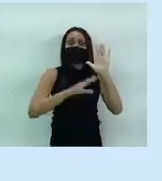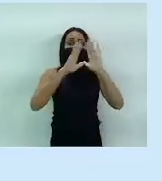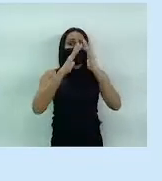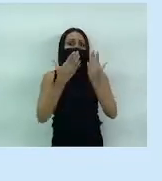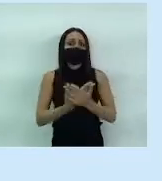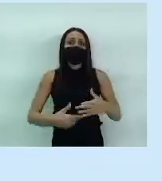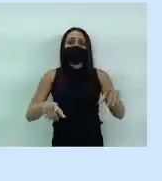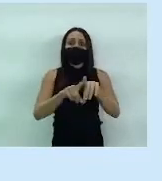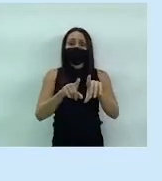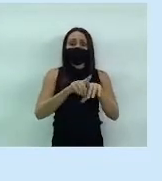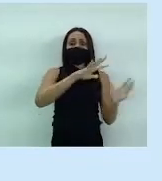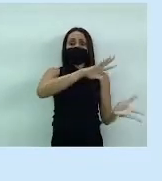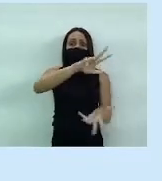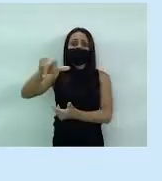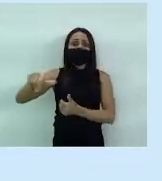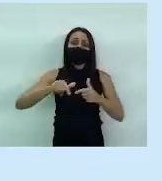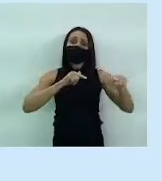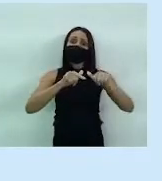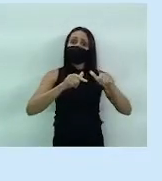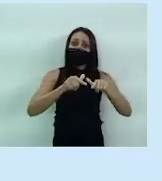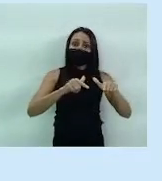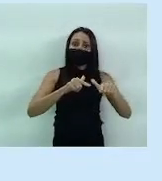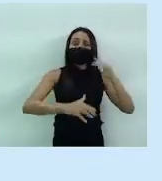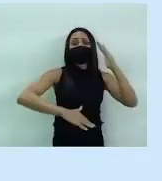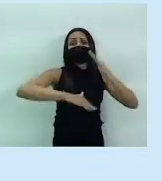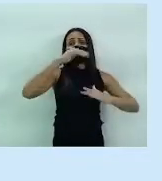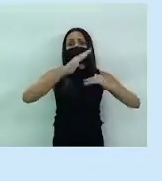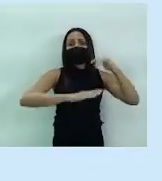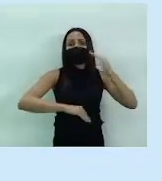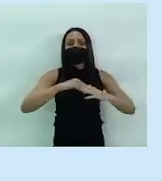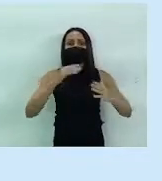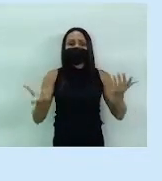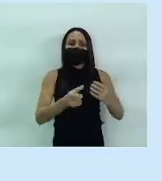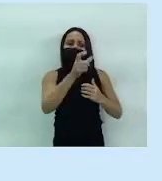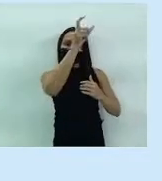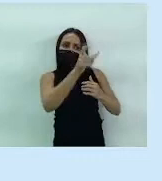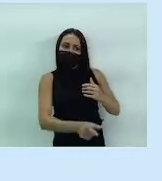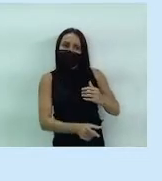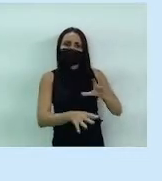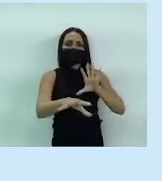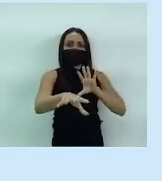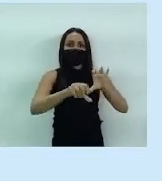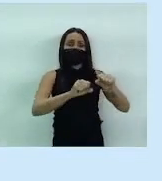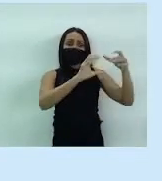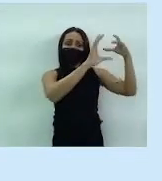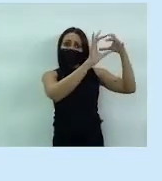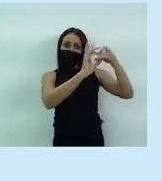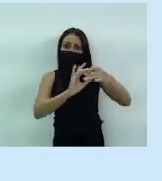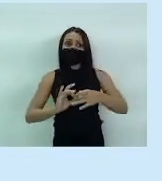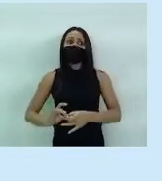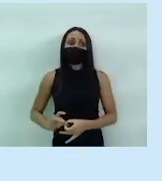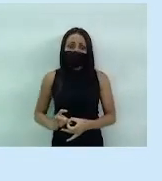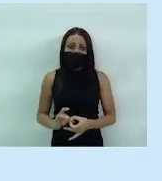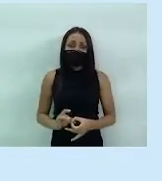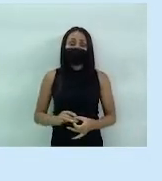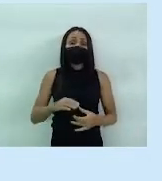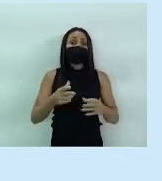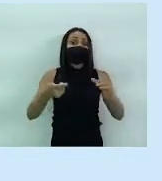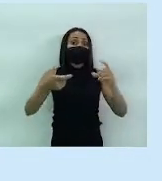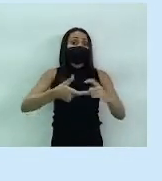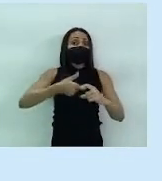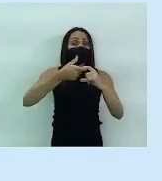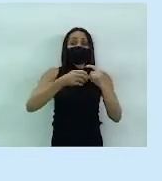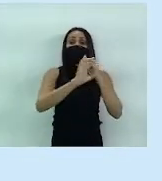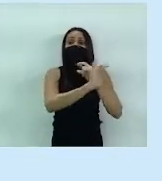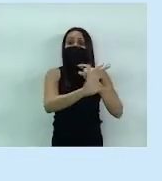também para o mundo do trabalho. Então, é a formação desse cidadão, uma formação contextualizada a depender de